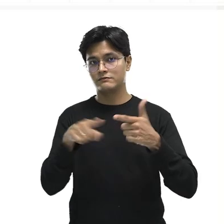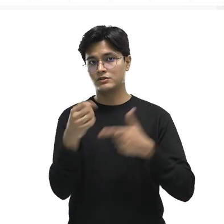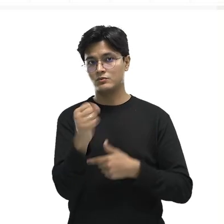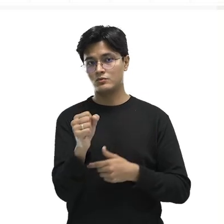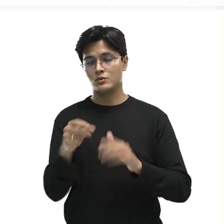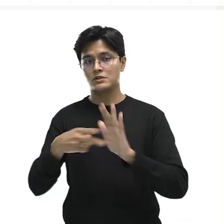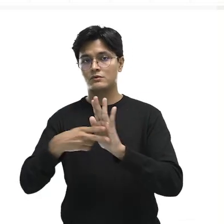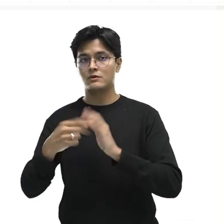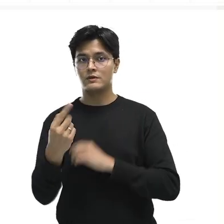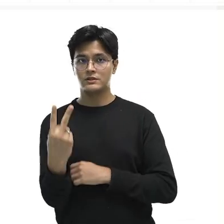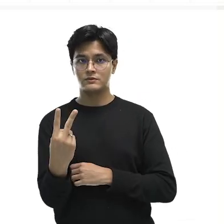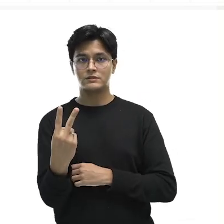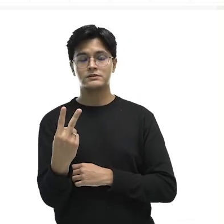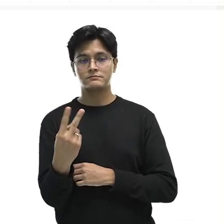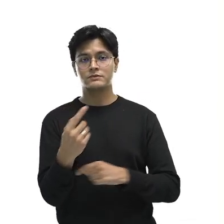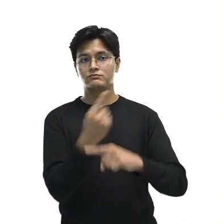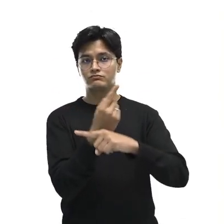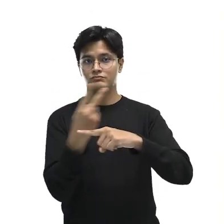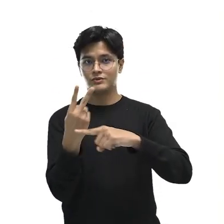12 sobre x.